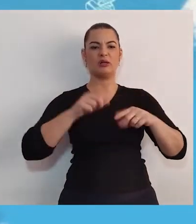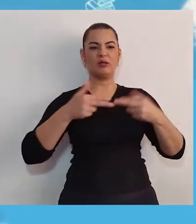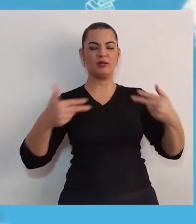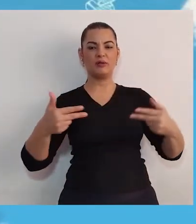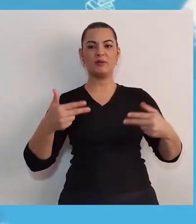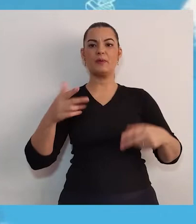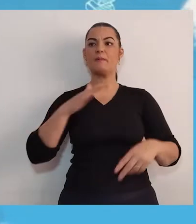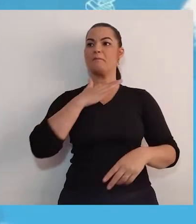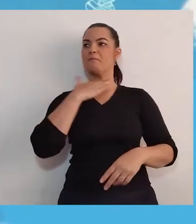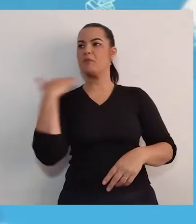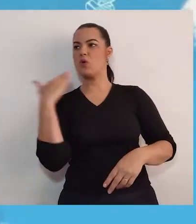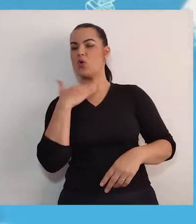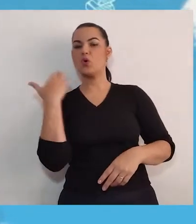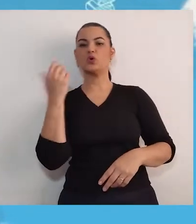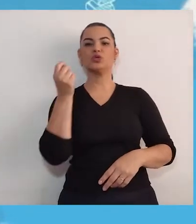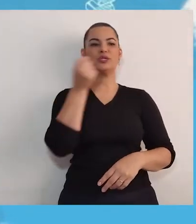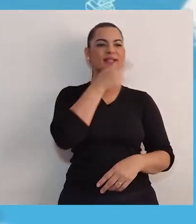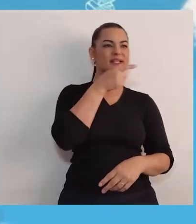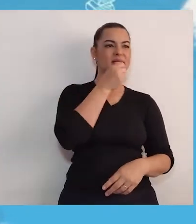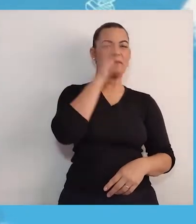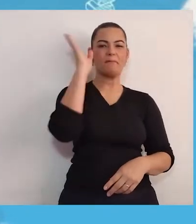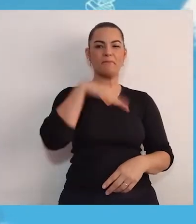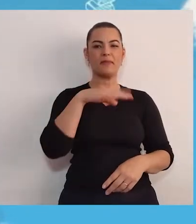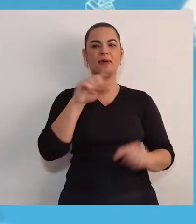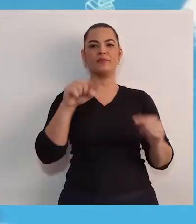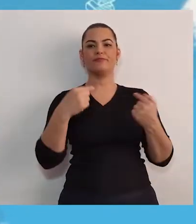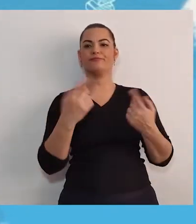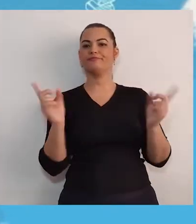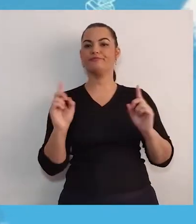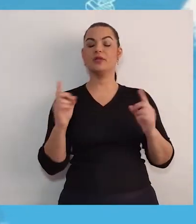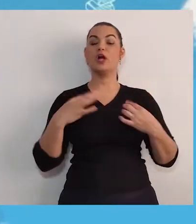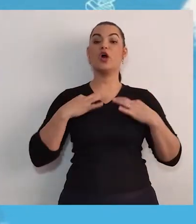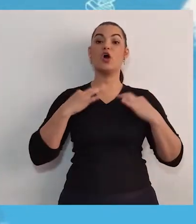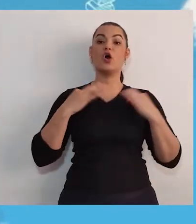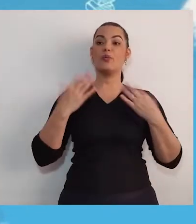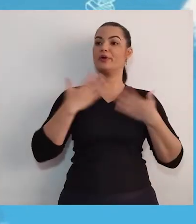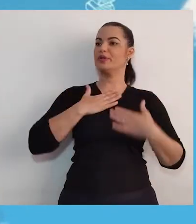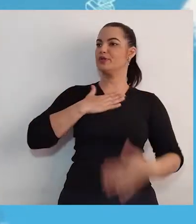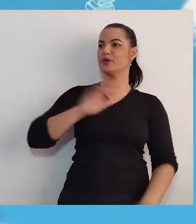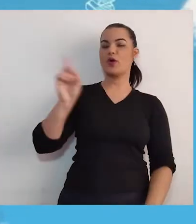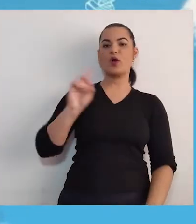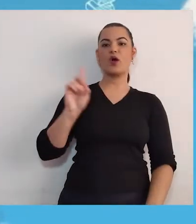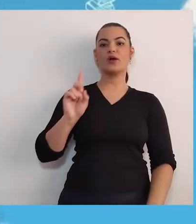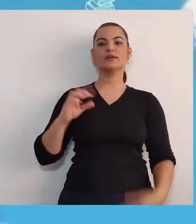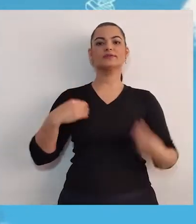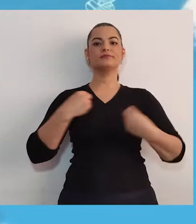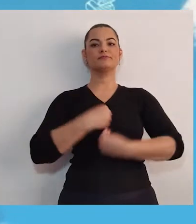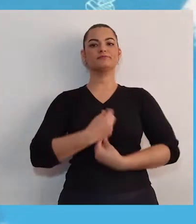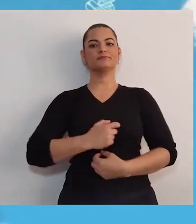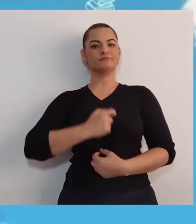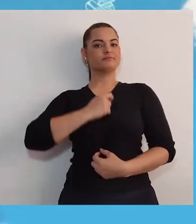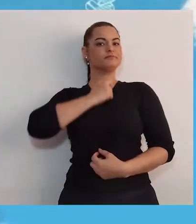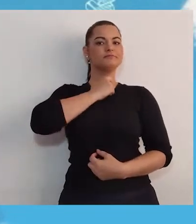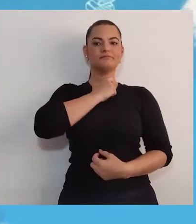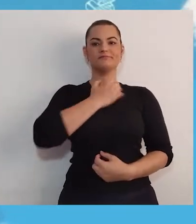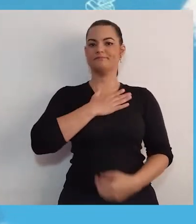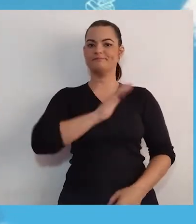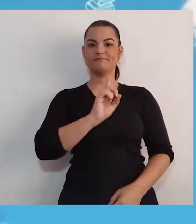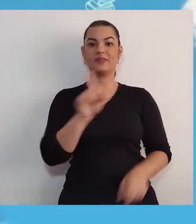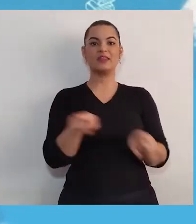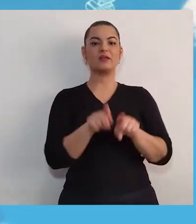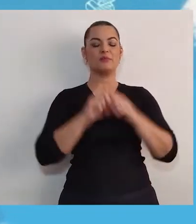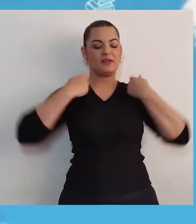apelidos maldosos. Roupas que o Caio não gosta de vestir: roupa social e o uniforme do São